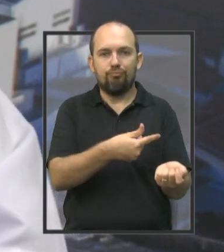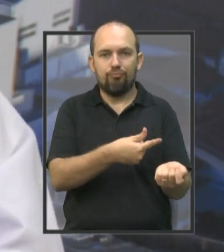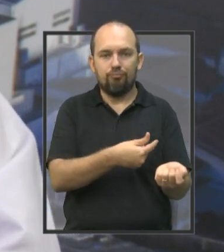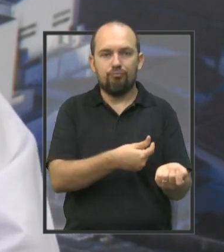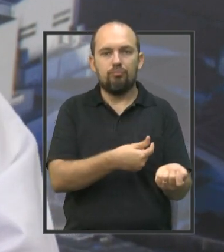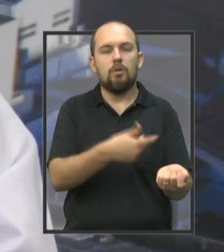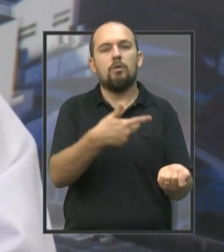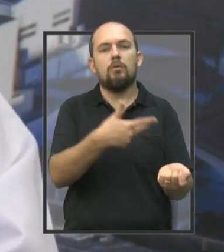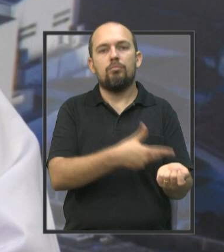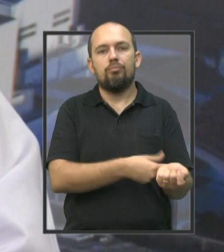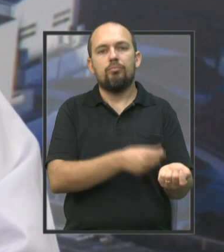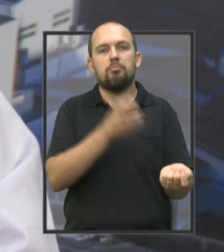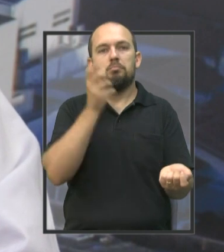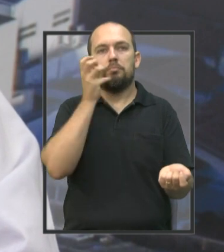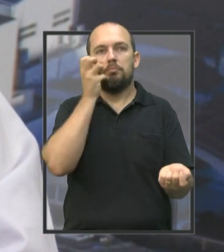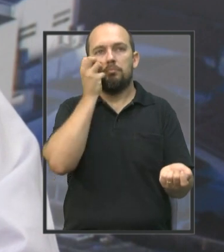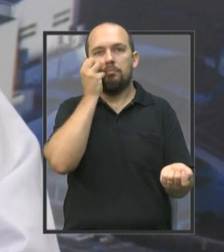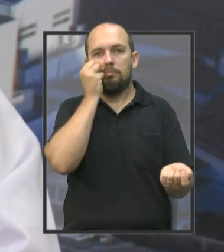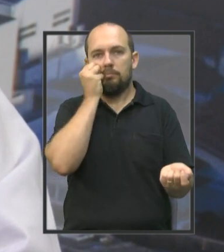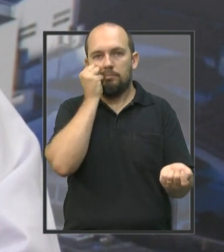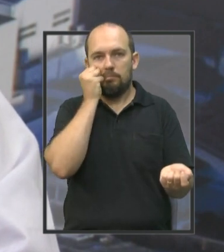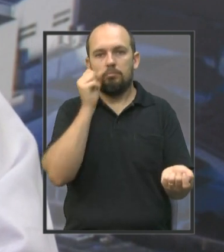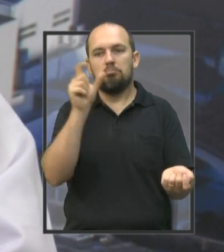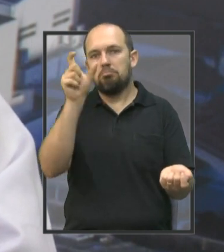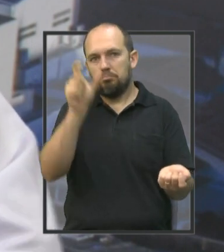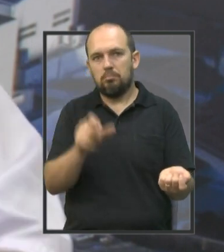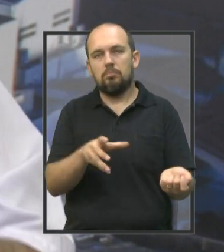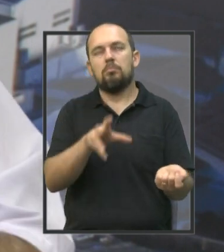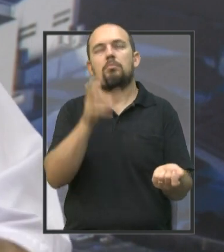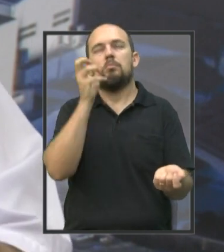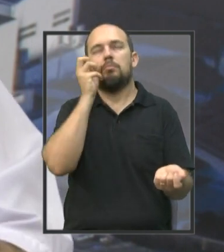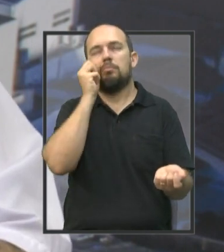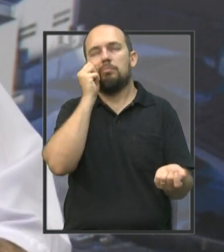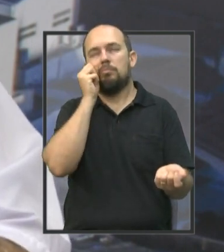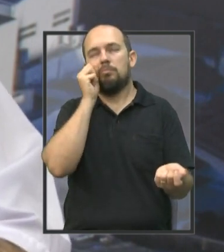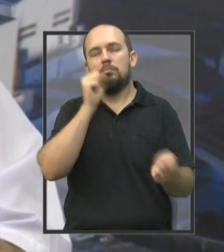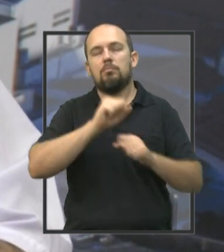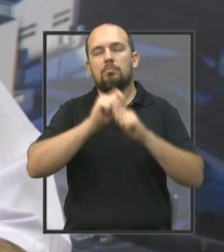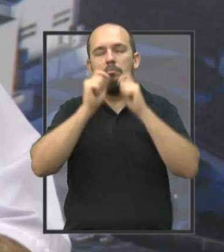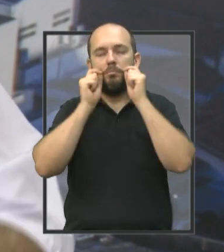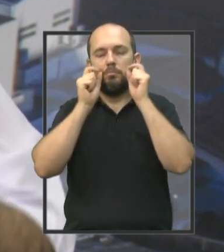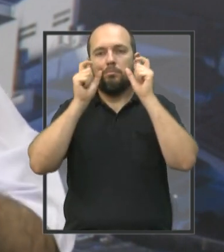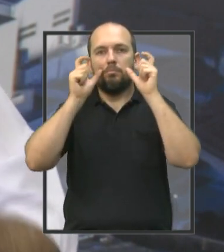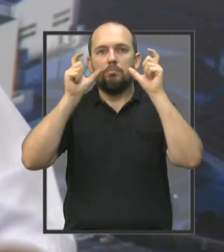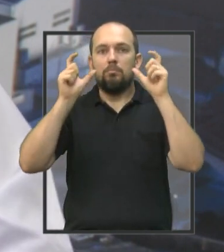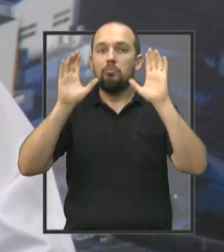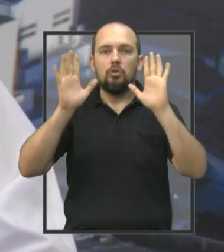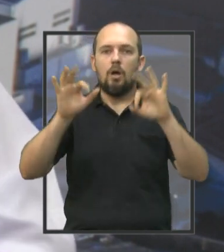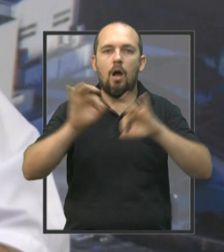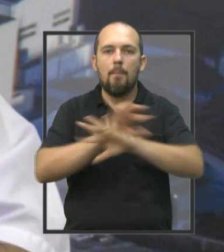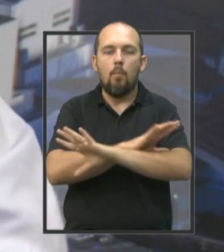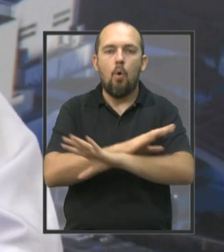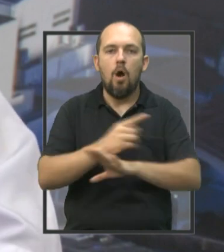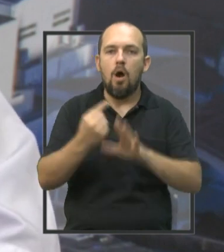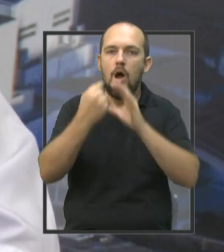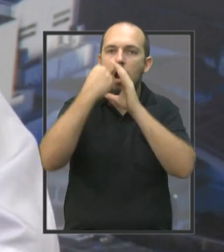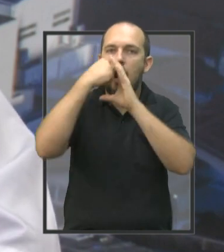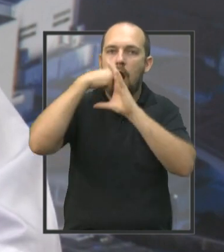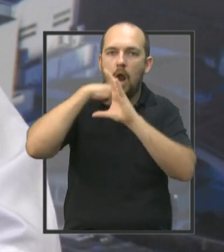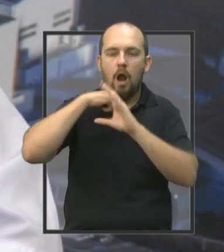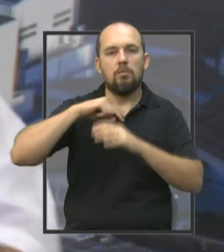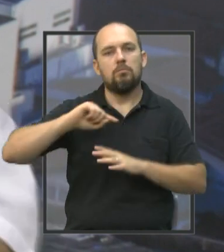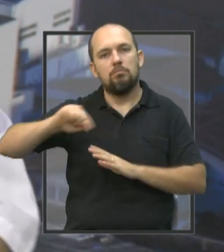uma sedação, você dorme, quando você acorda já fez a endoscopia pela boca, já fez a endoscopia por